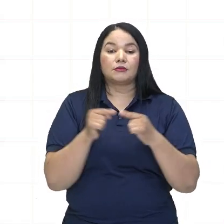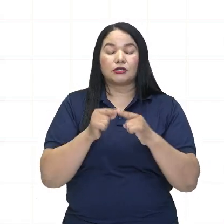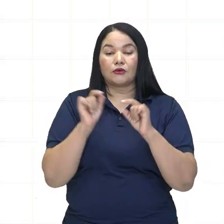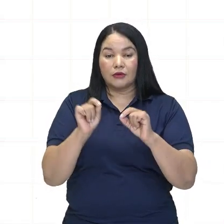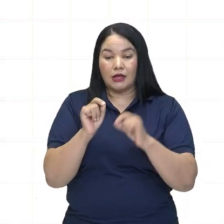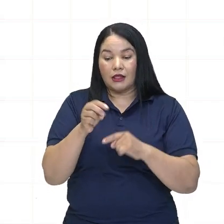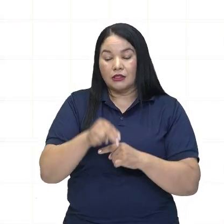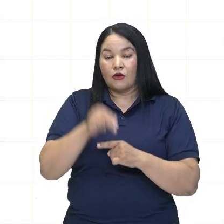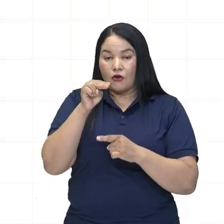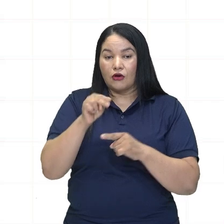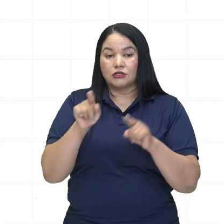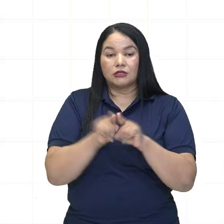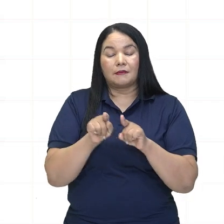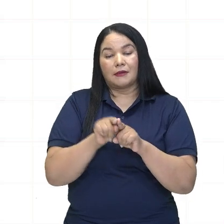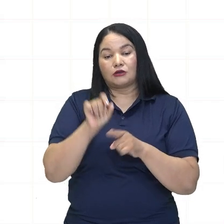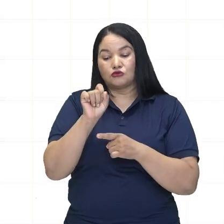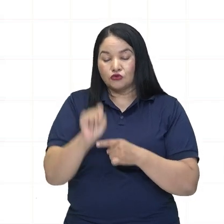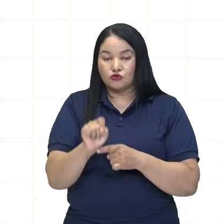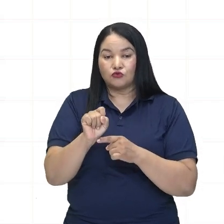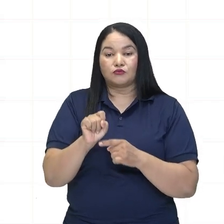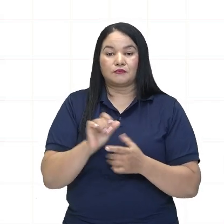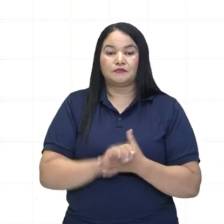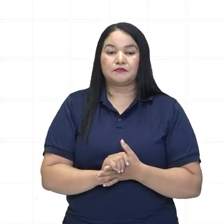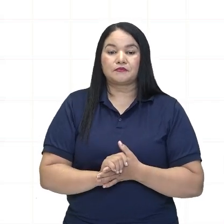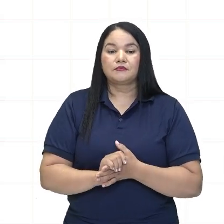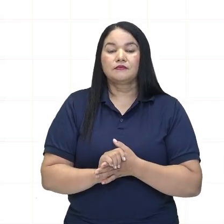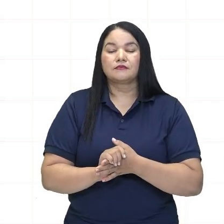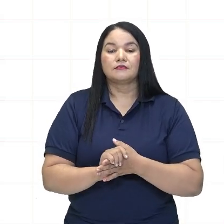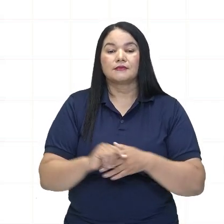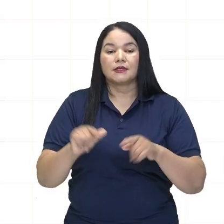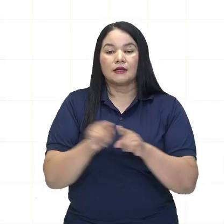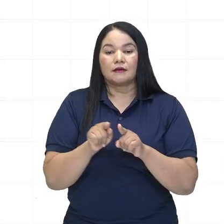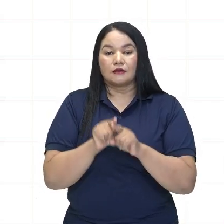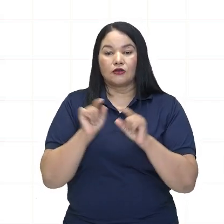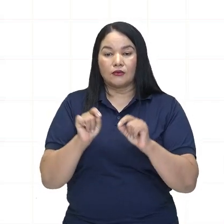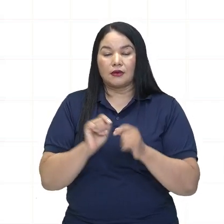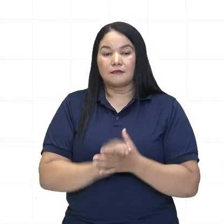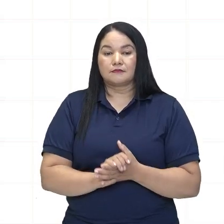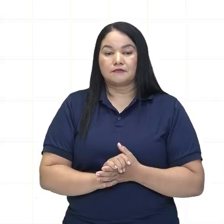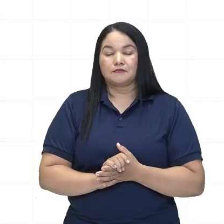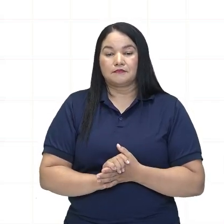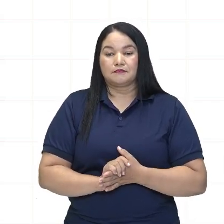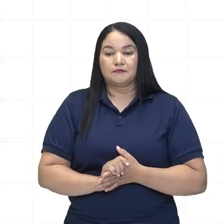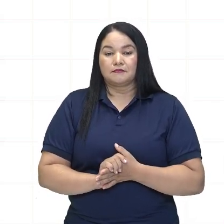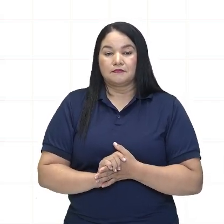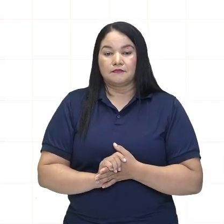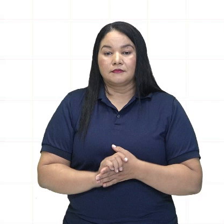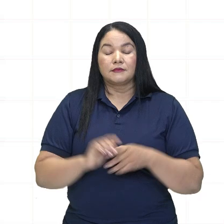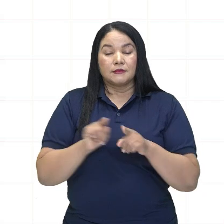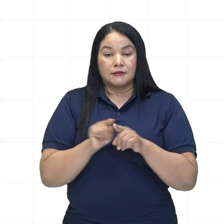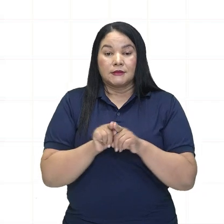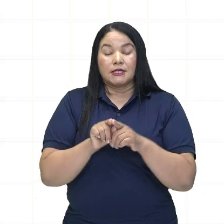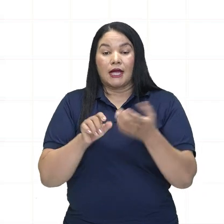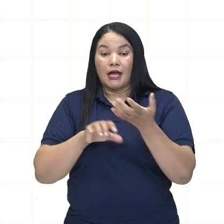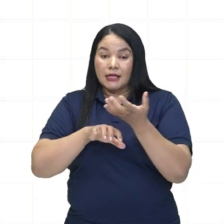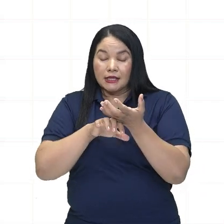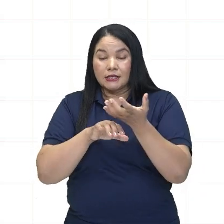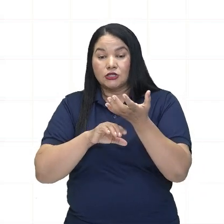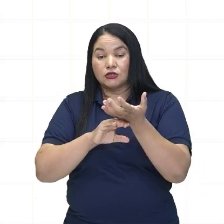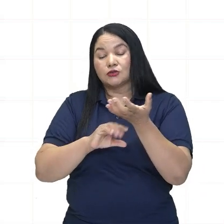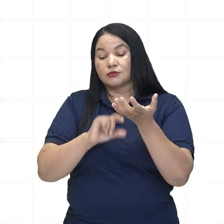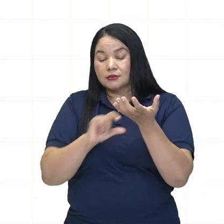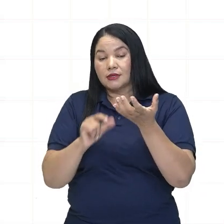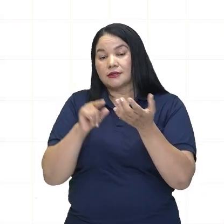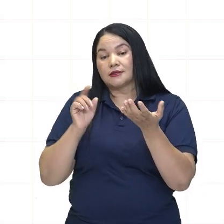norte e sul do nosso planeta, né, no polo do Ártico e no Antártico, tá bom? No extremo norte e no